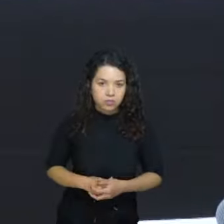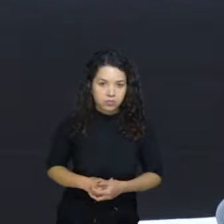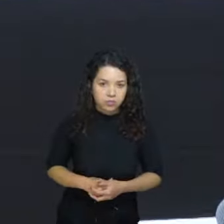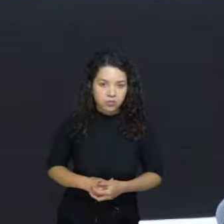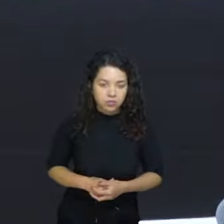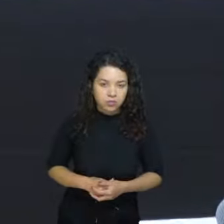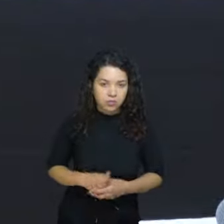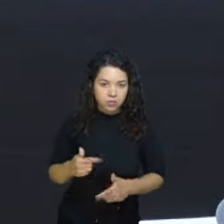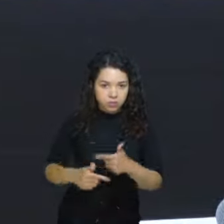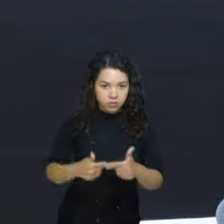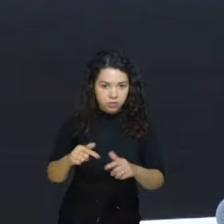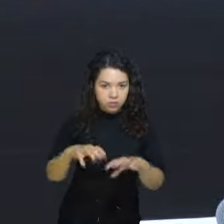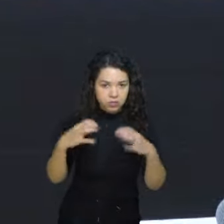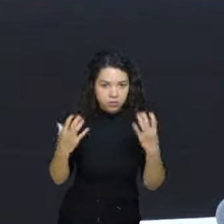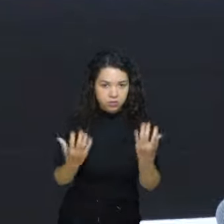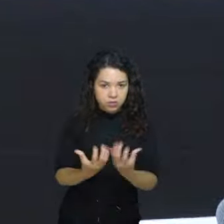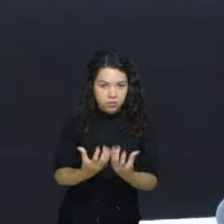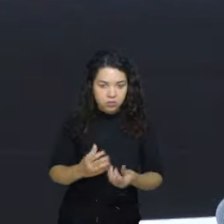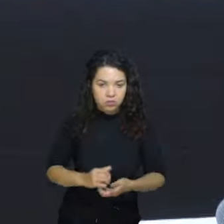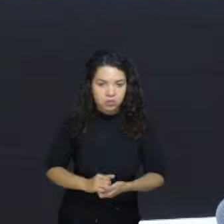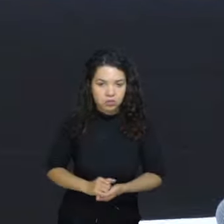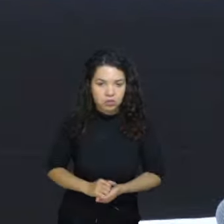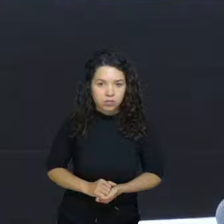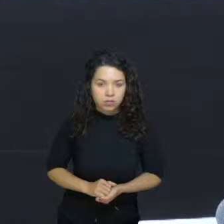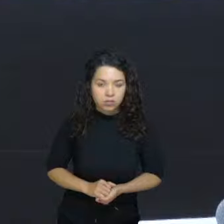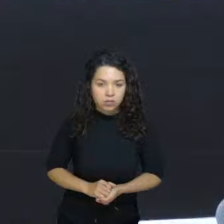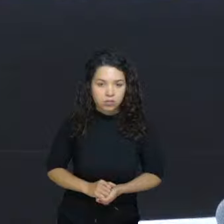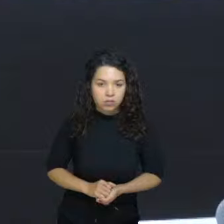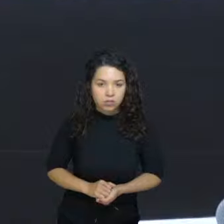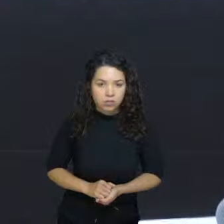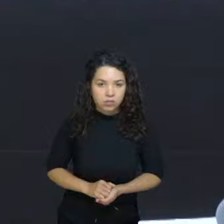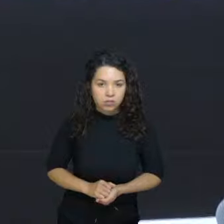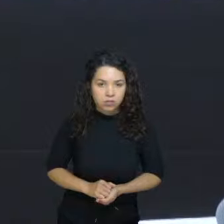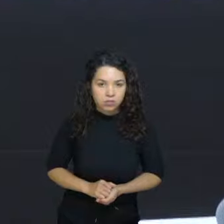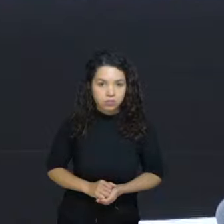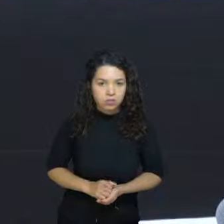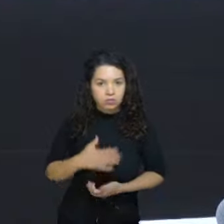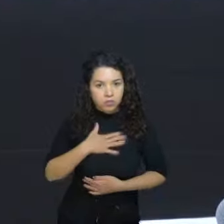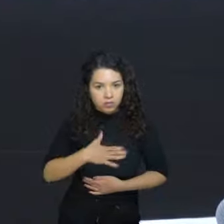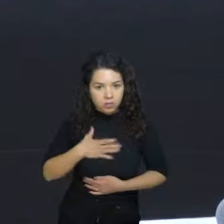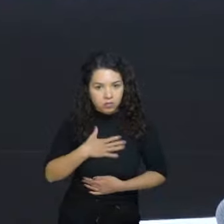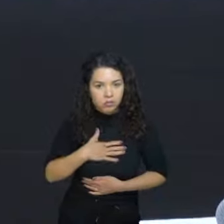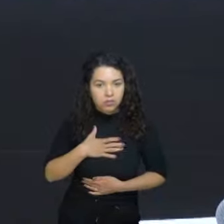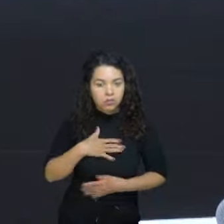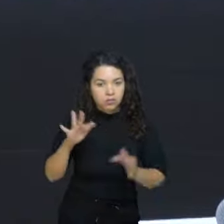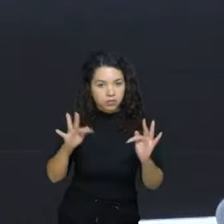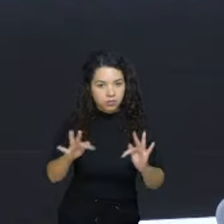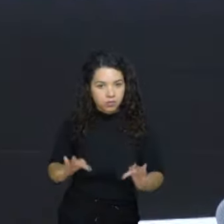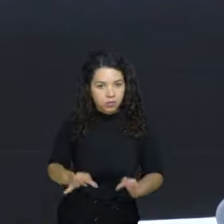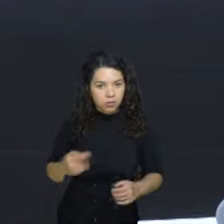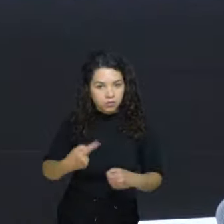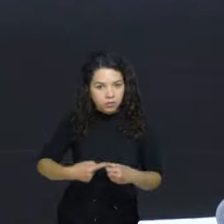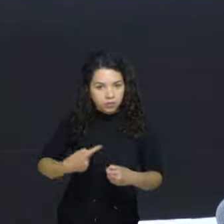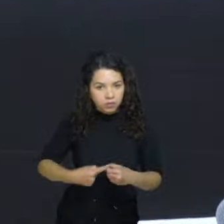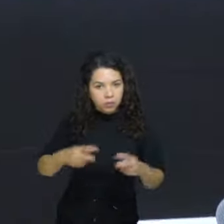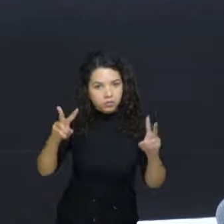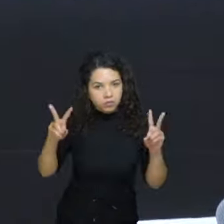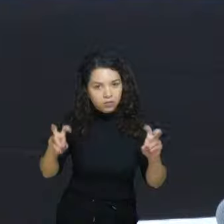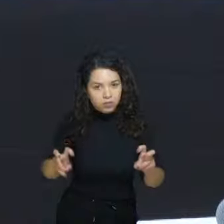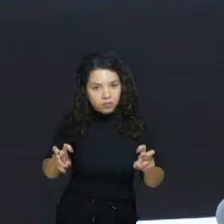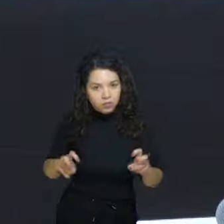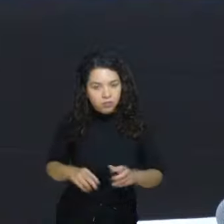outra trabalho aqui no congresso e o que me Felicita também é saber que esse tema do municipalismo ele vai ser trazido